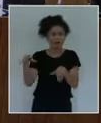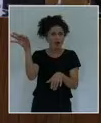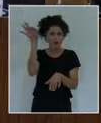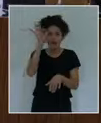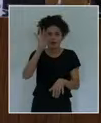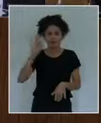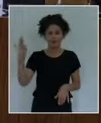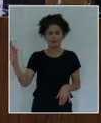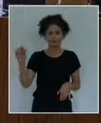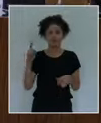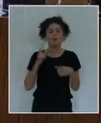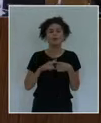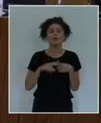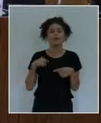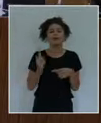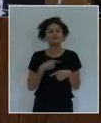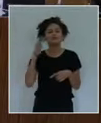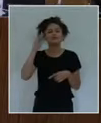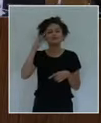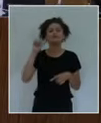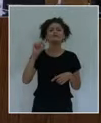gente sabe que